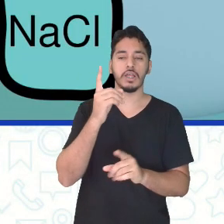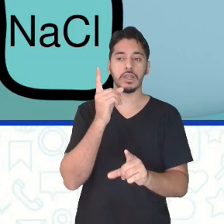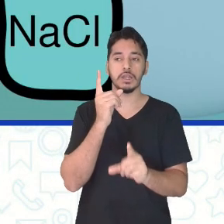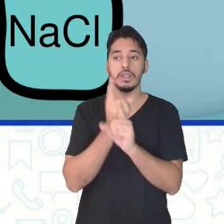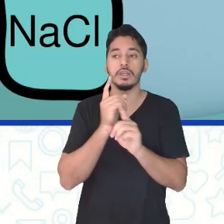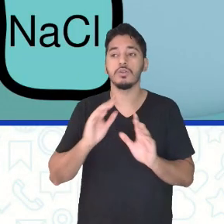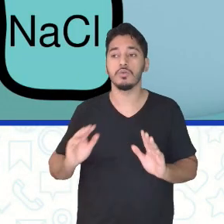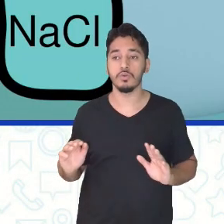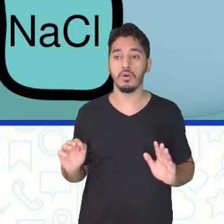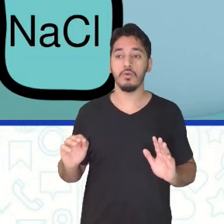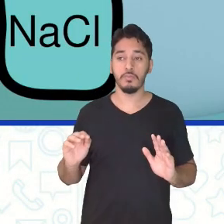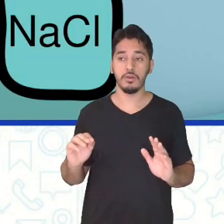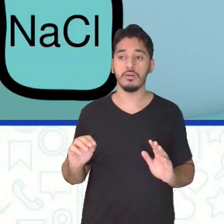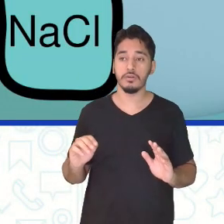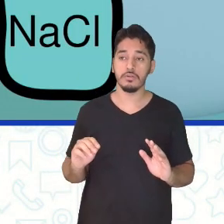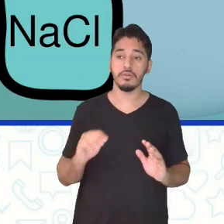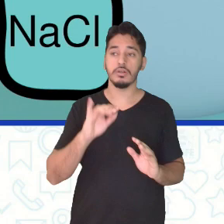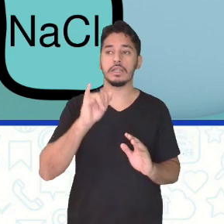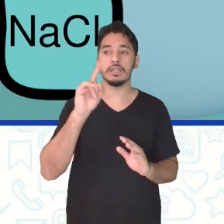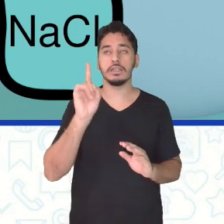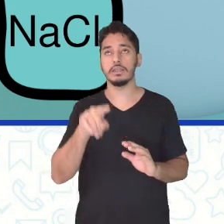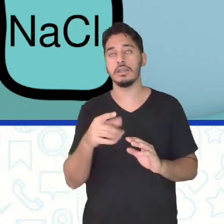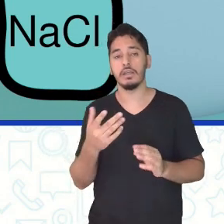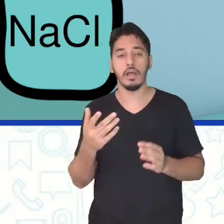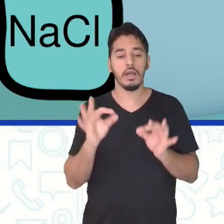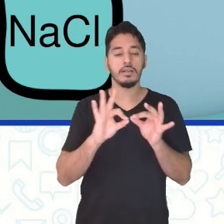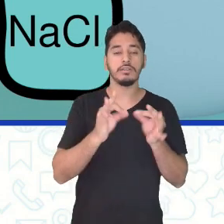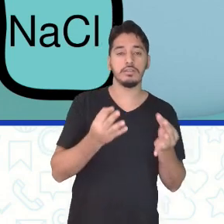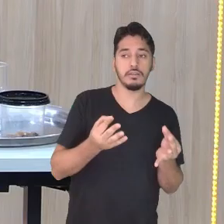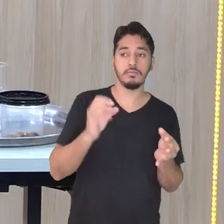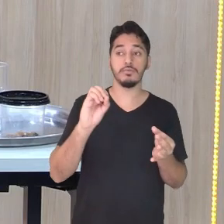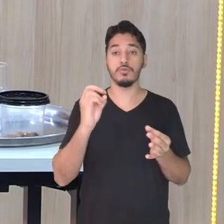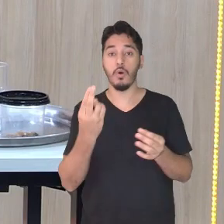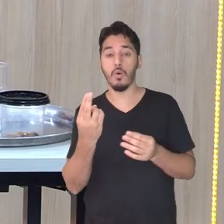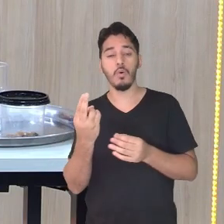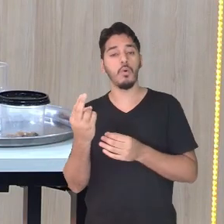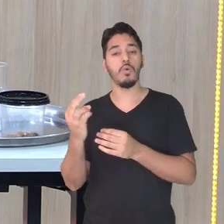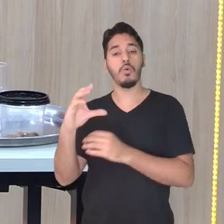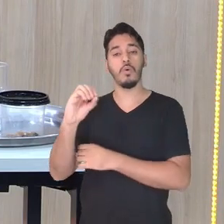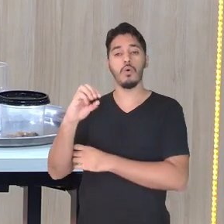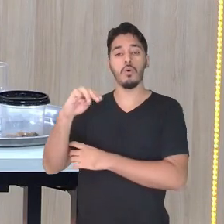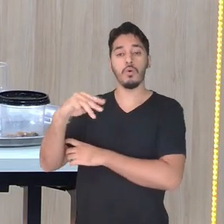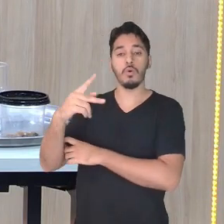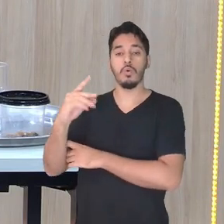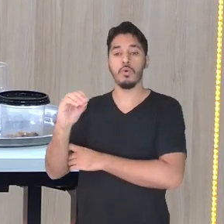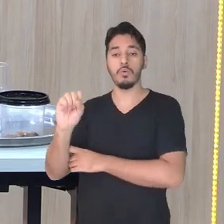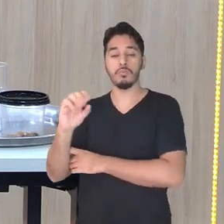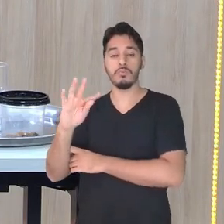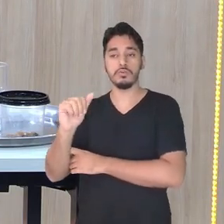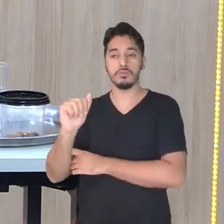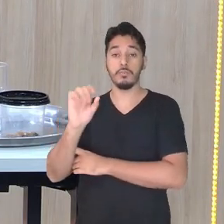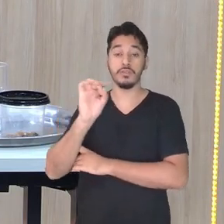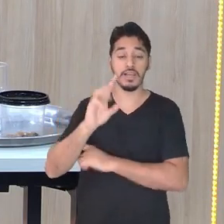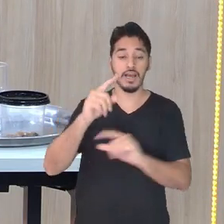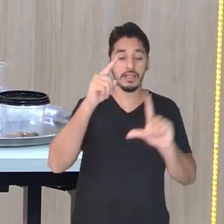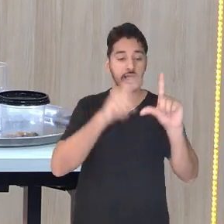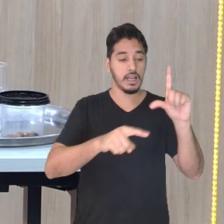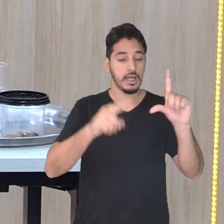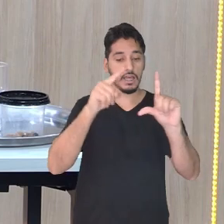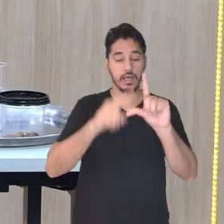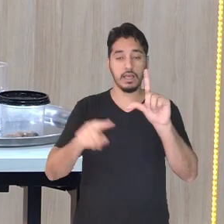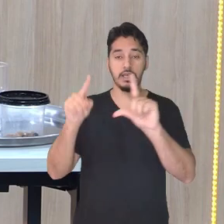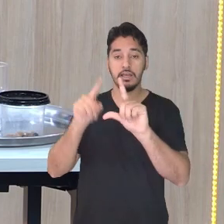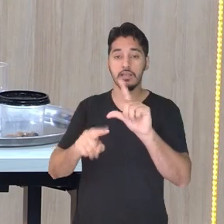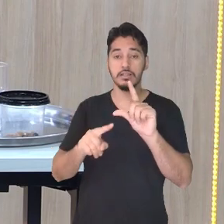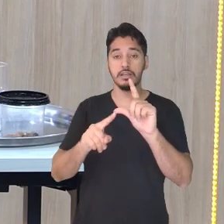né, a questão aí se elas são simples ou compostas. Então, para cada letra dessa, representa